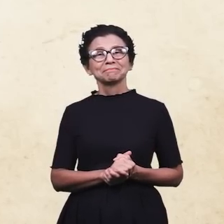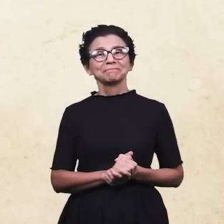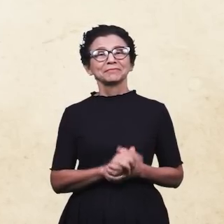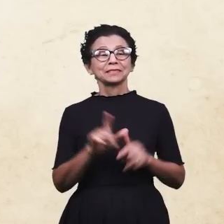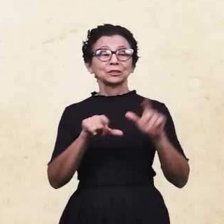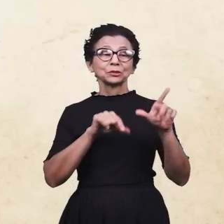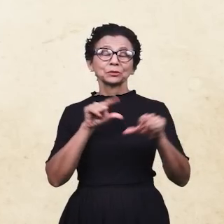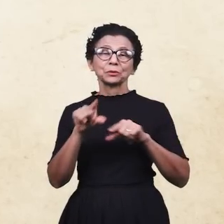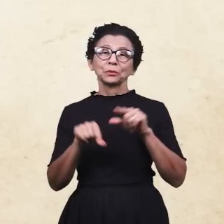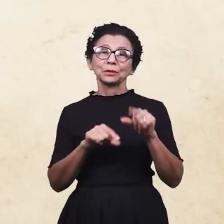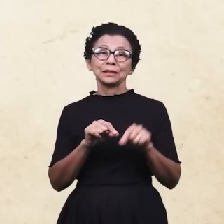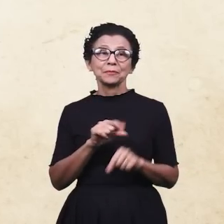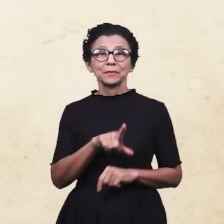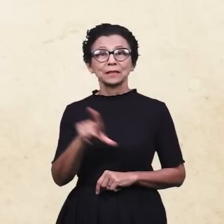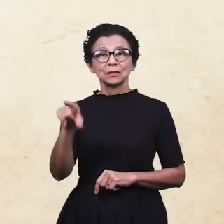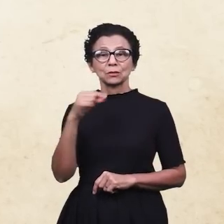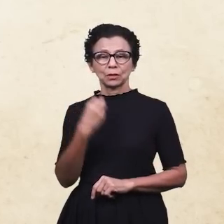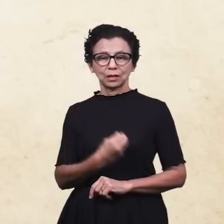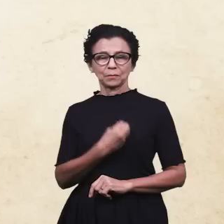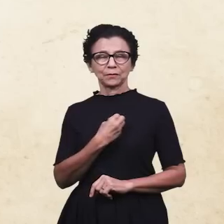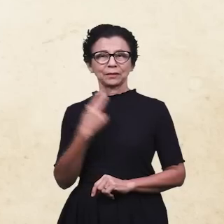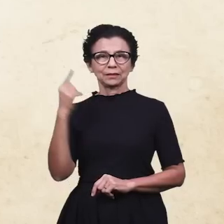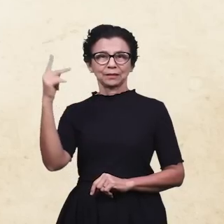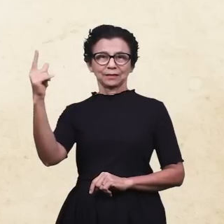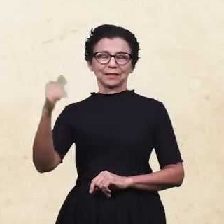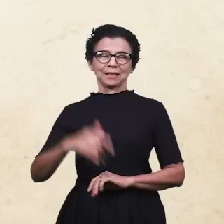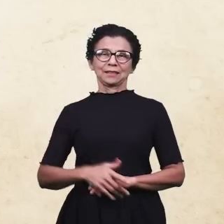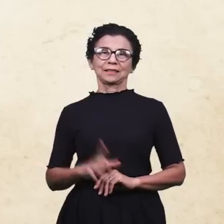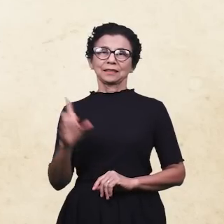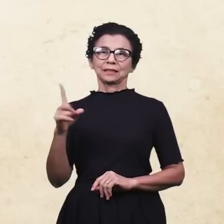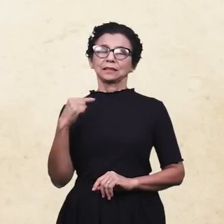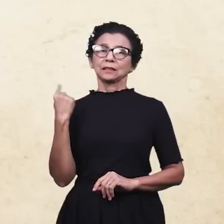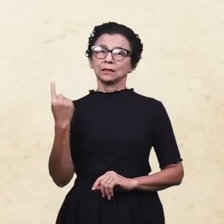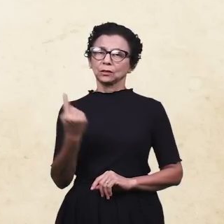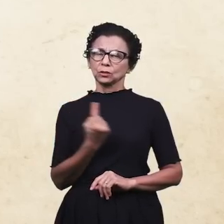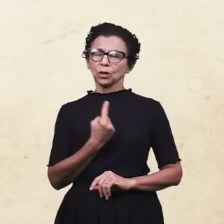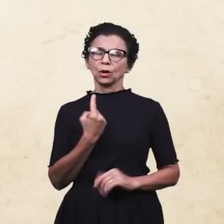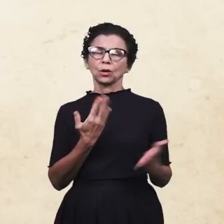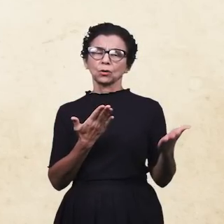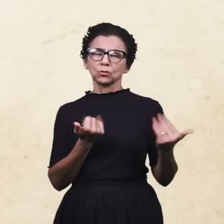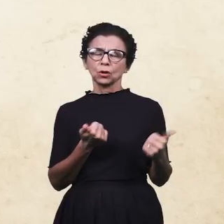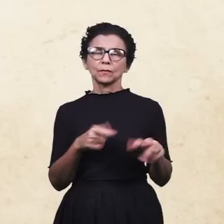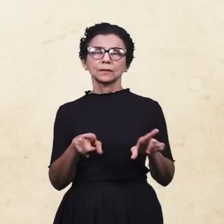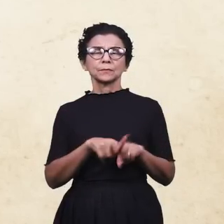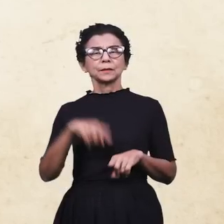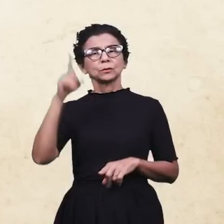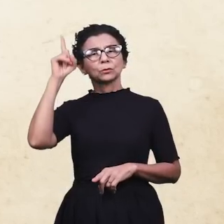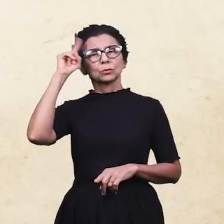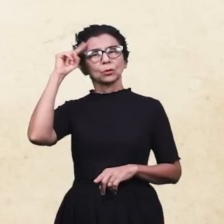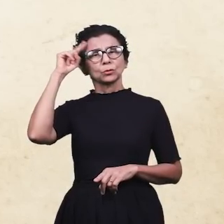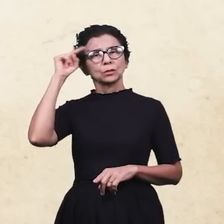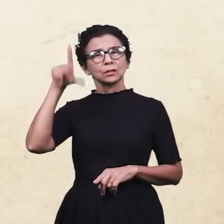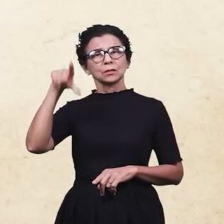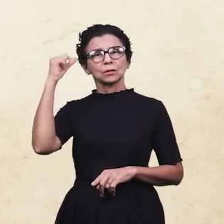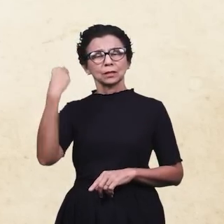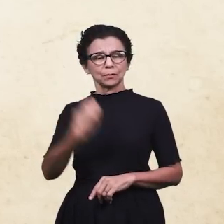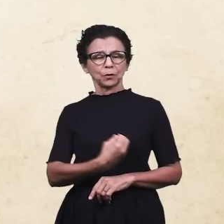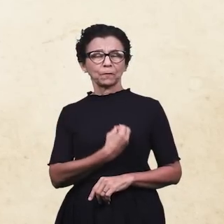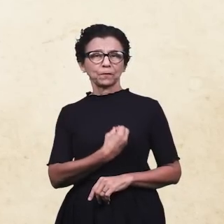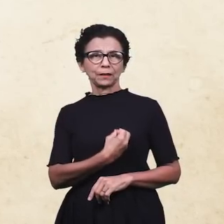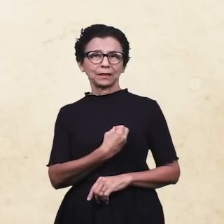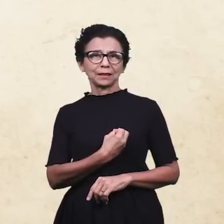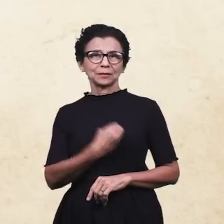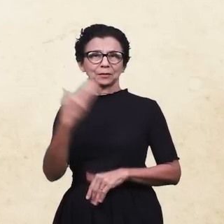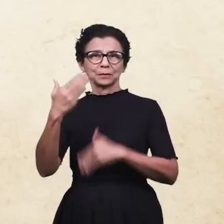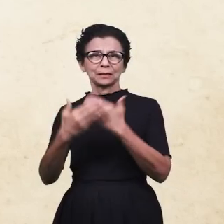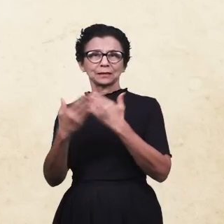e glorificamos no Senhor, porque ele escolheu a vida, e como jovens, nós todos os dias estamos escolhendo a vida na presença do